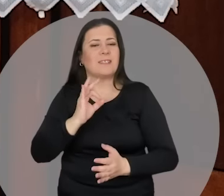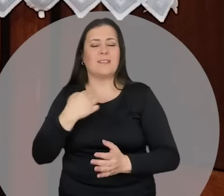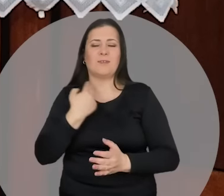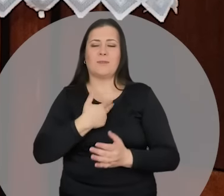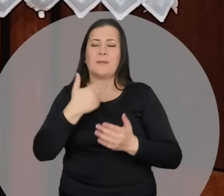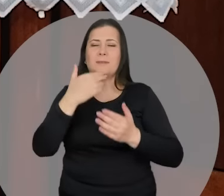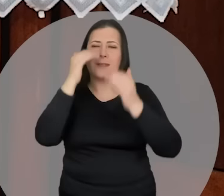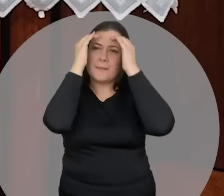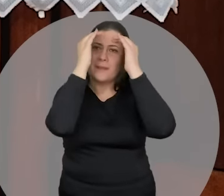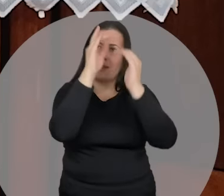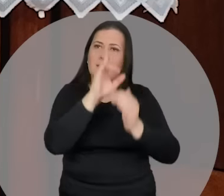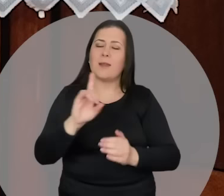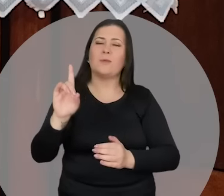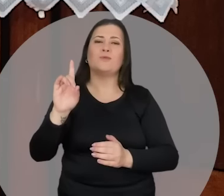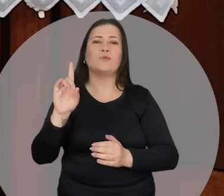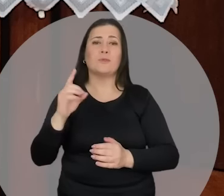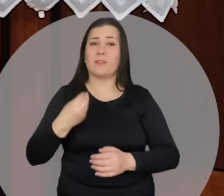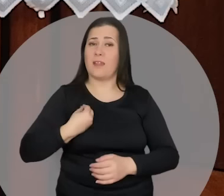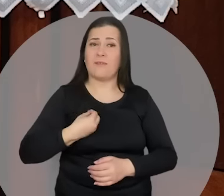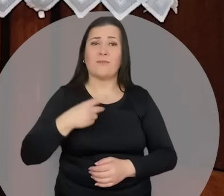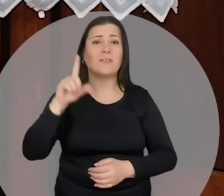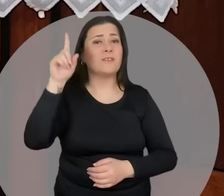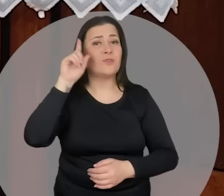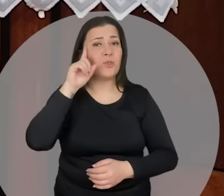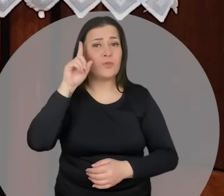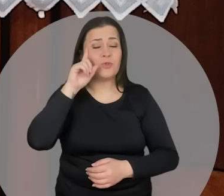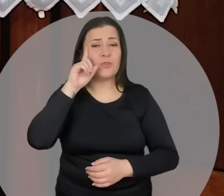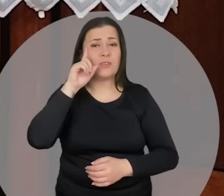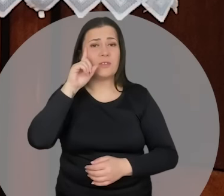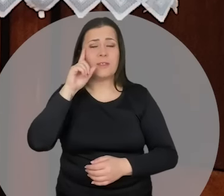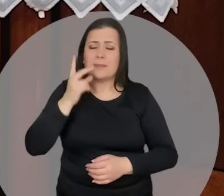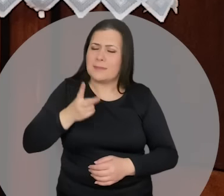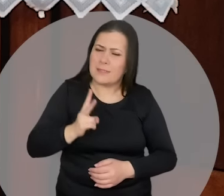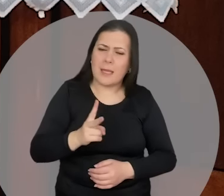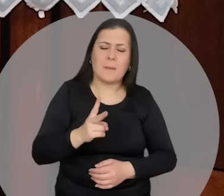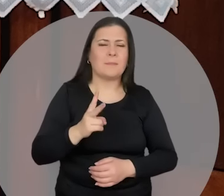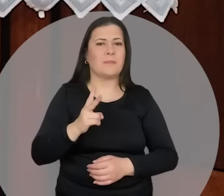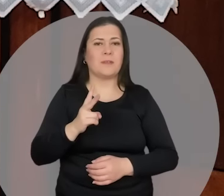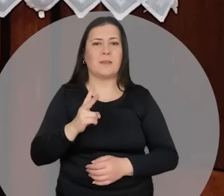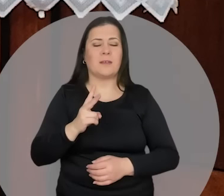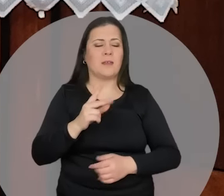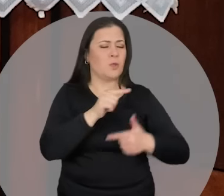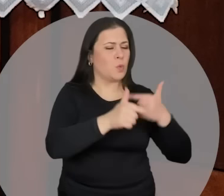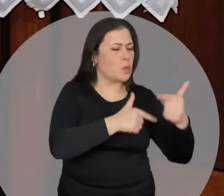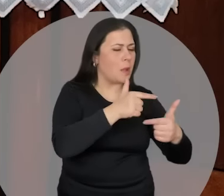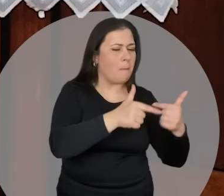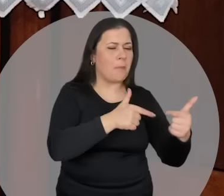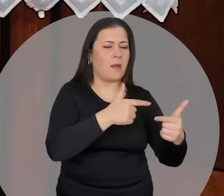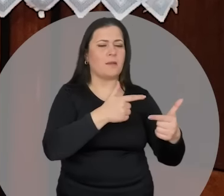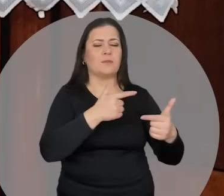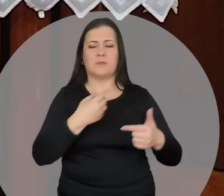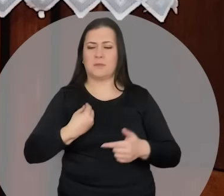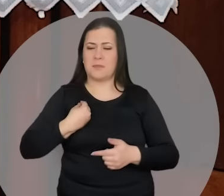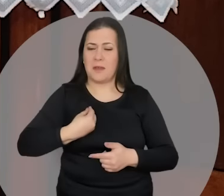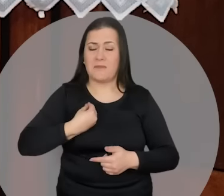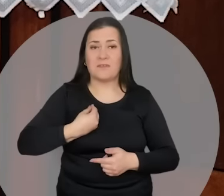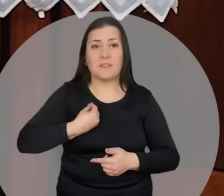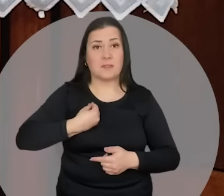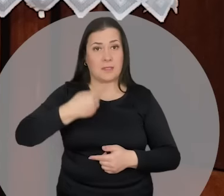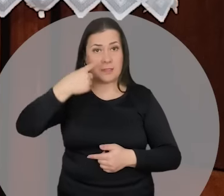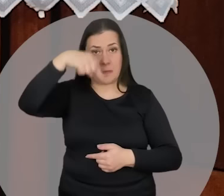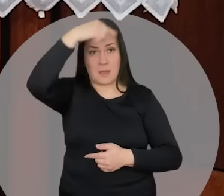dia a dia. E isto em todas as nossas atividades, seja no trabalho, na vida